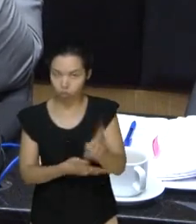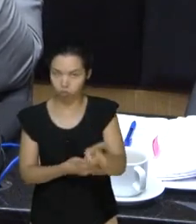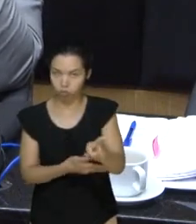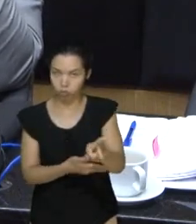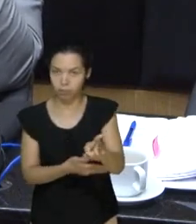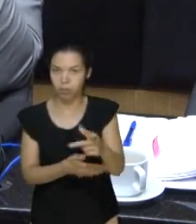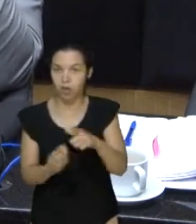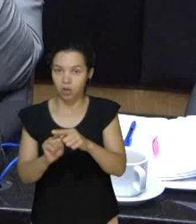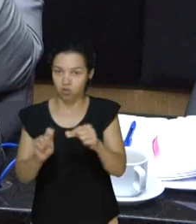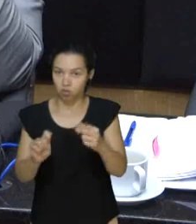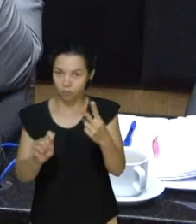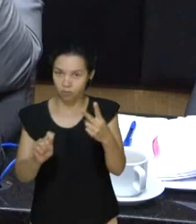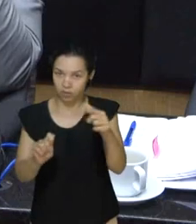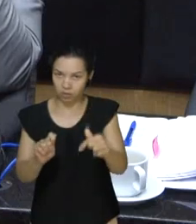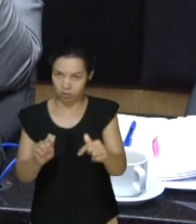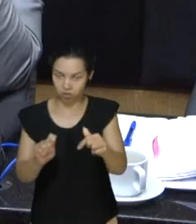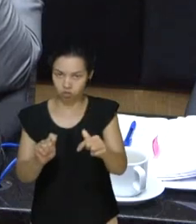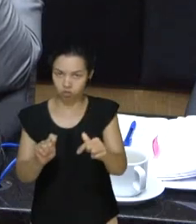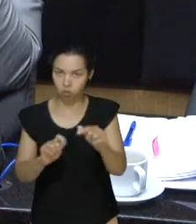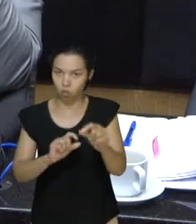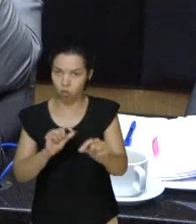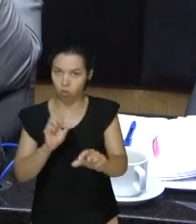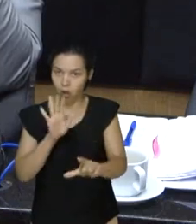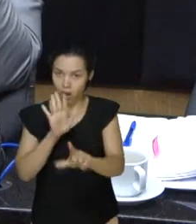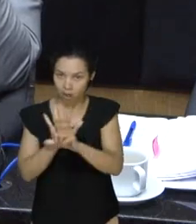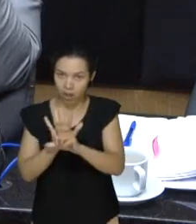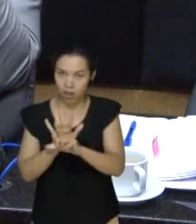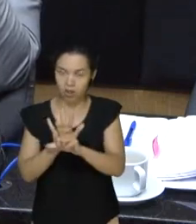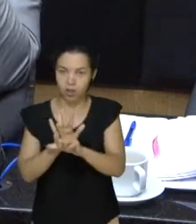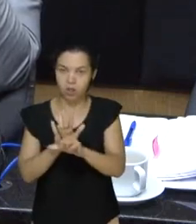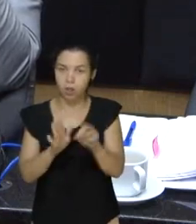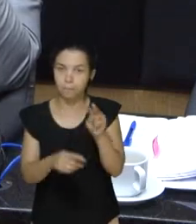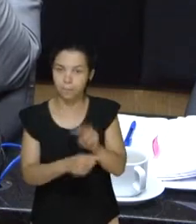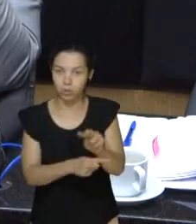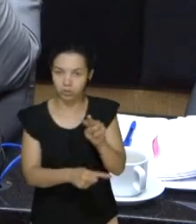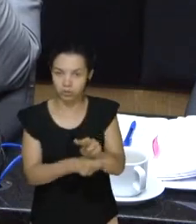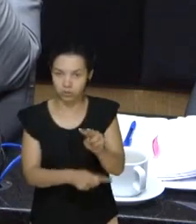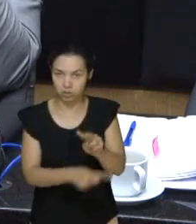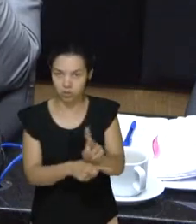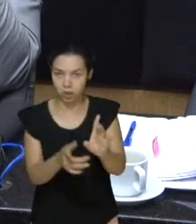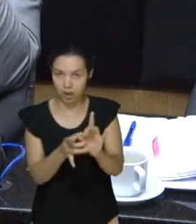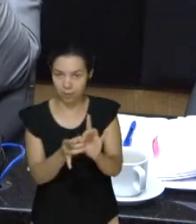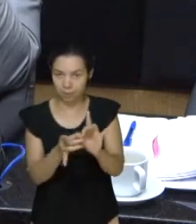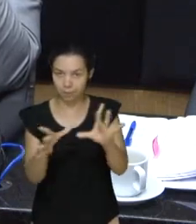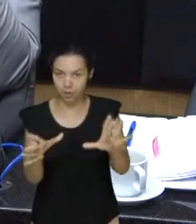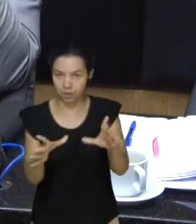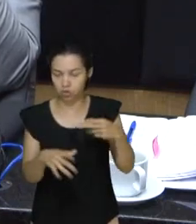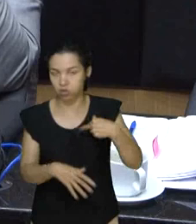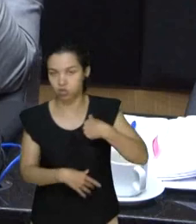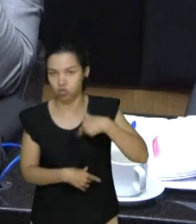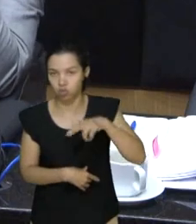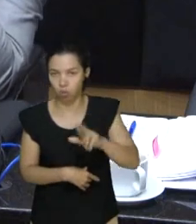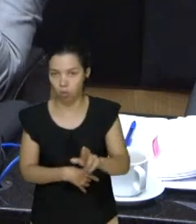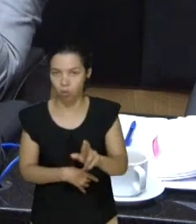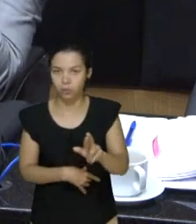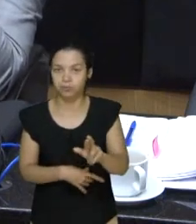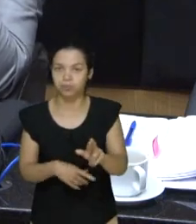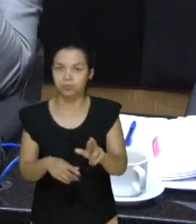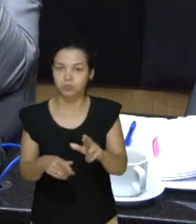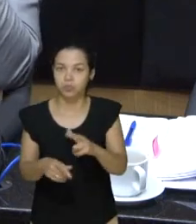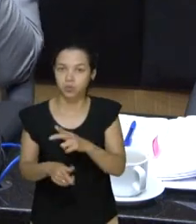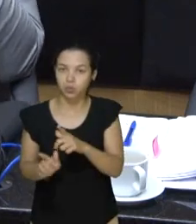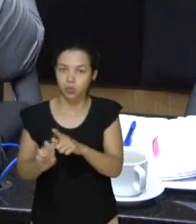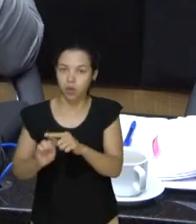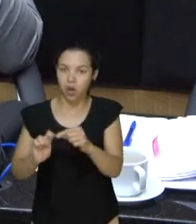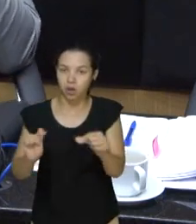estamos falando de uma lei de proteção para a liberdade religiosa, e o artigo